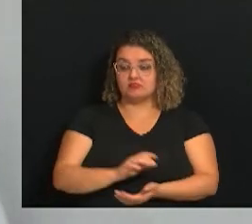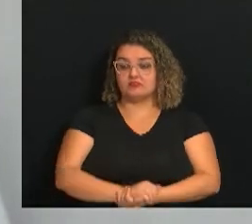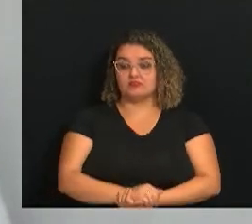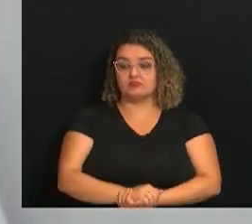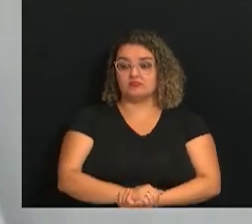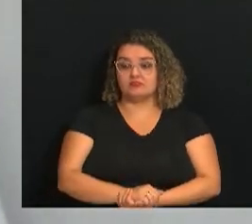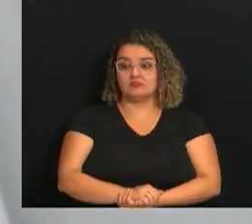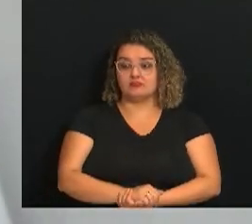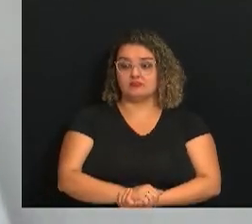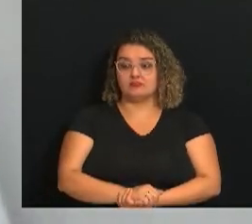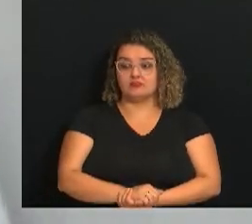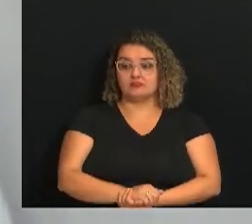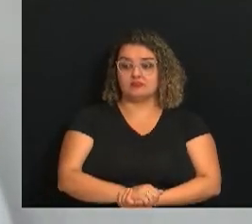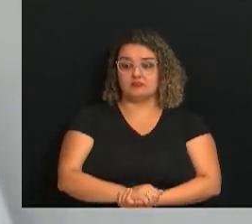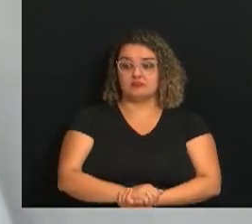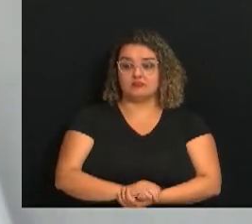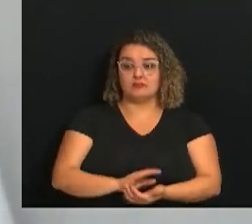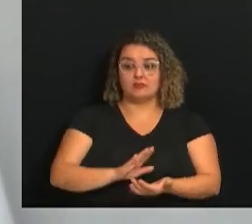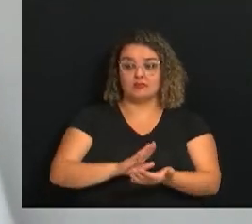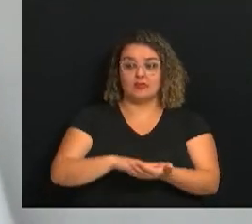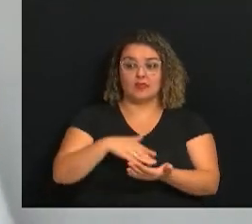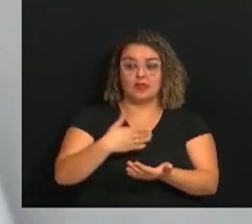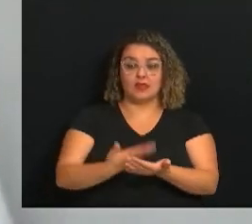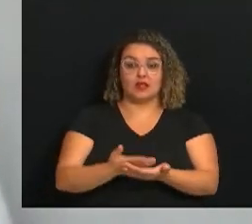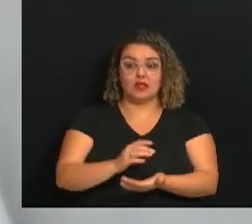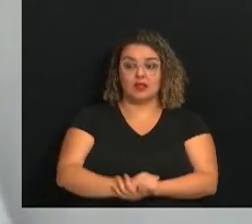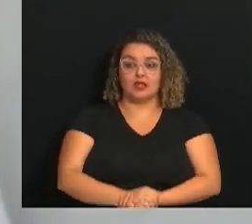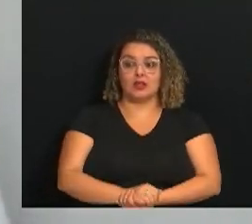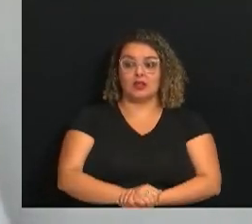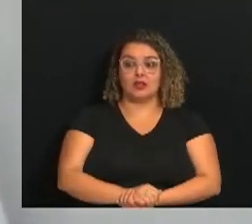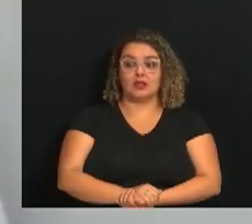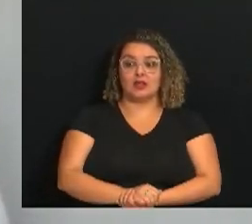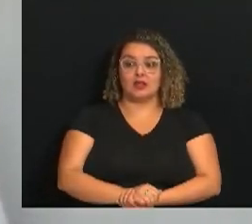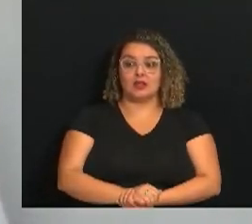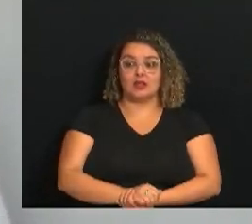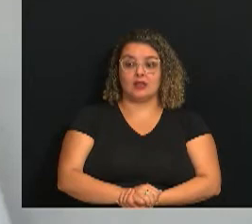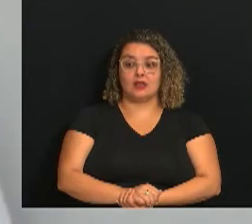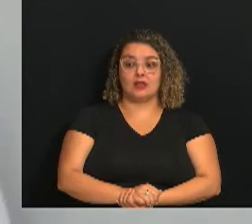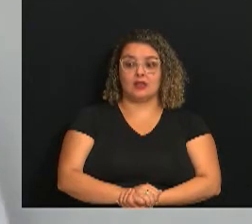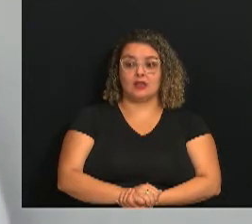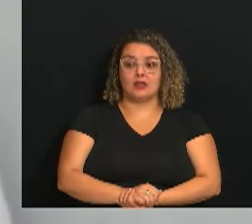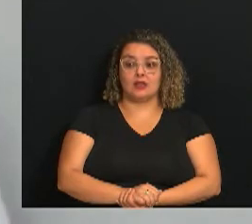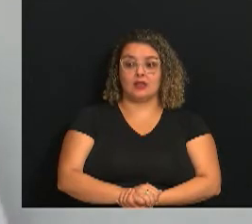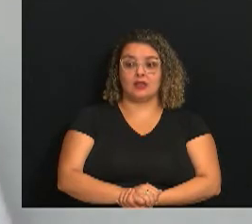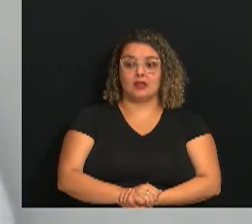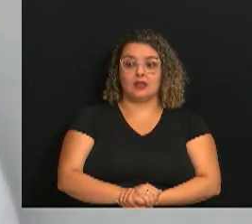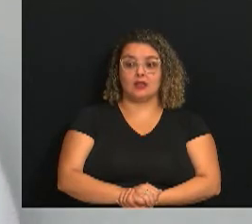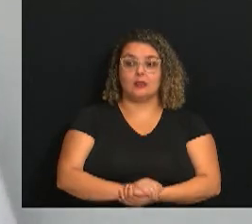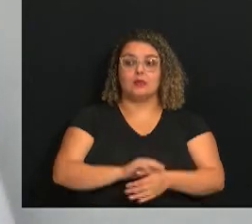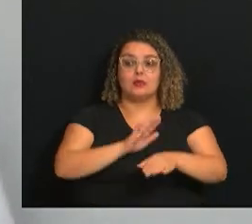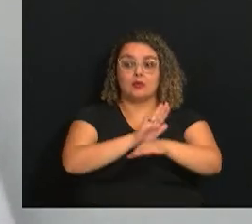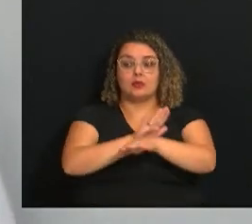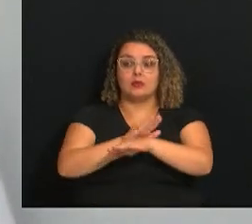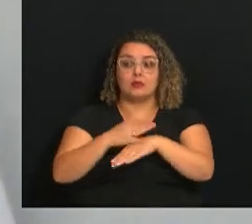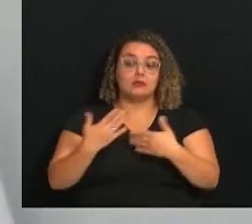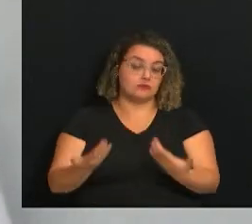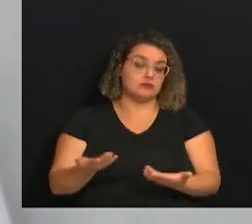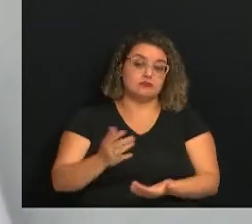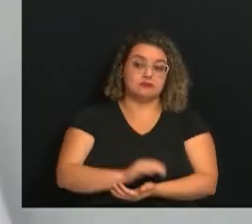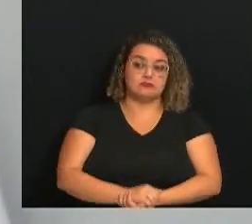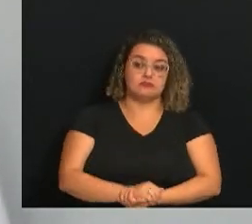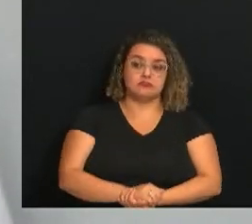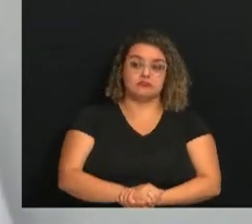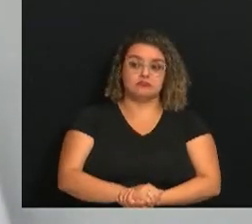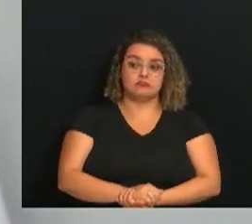mais de uma interpretação, e aí poder tomar a interpretação correta para poder ajudar, né? Isso